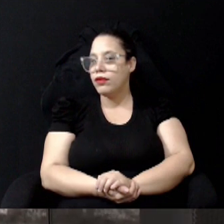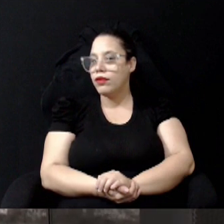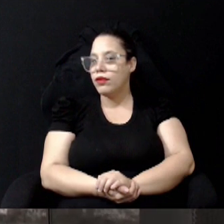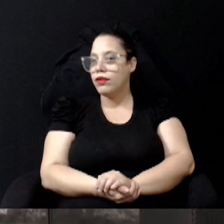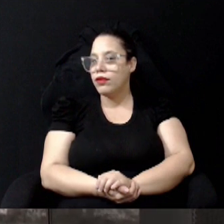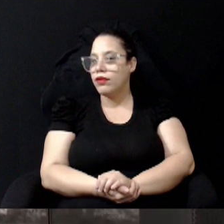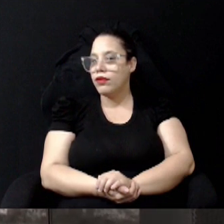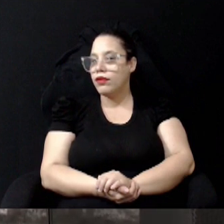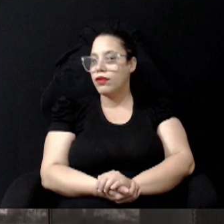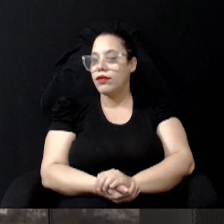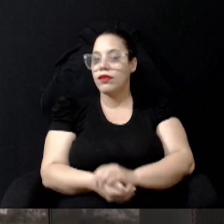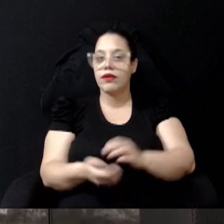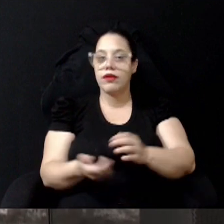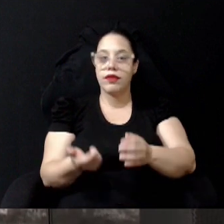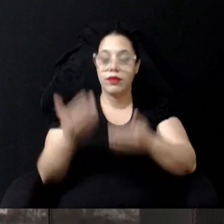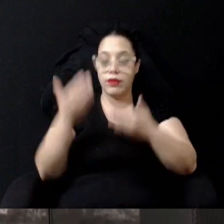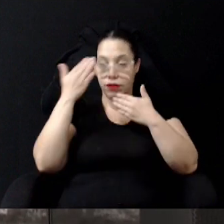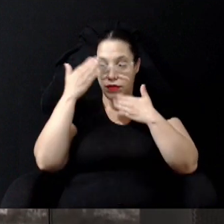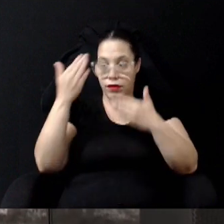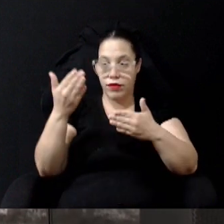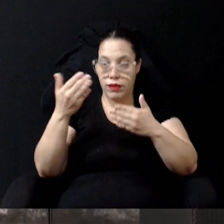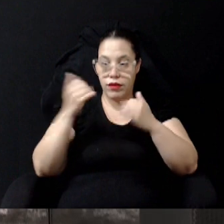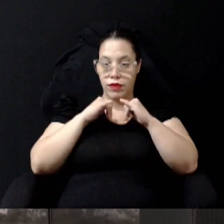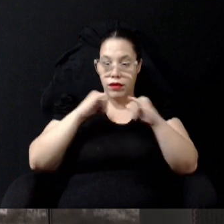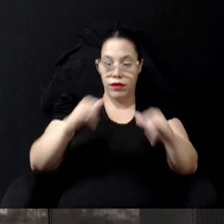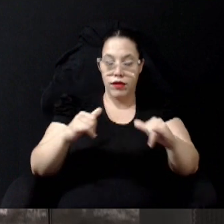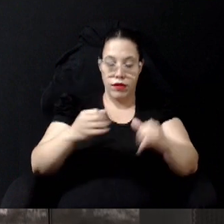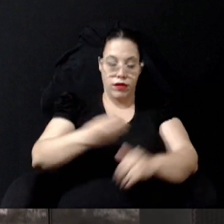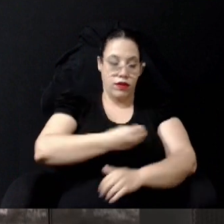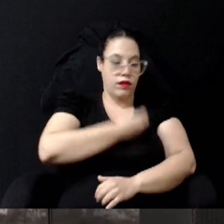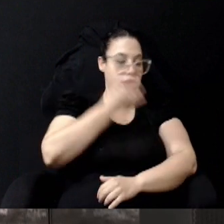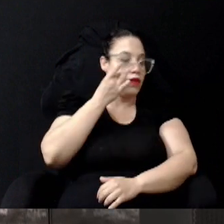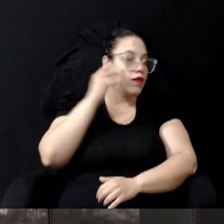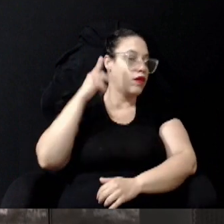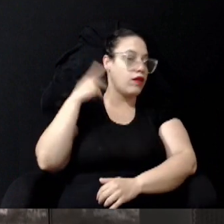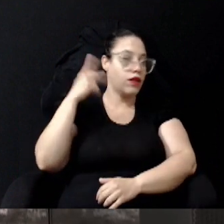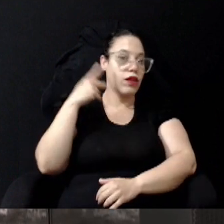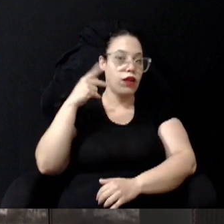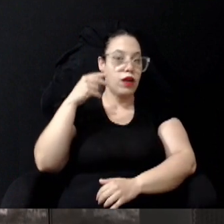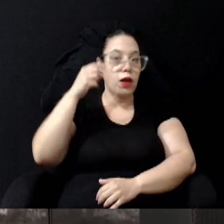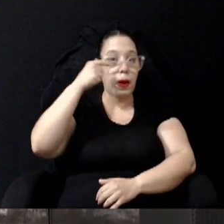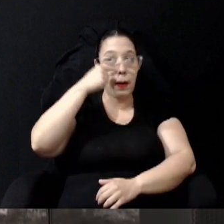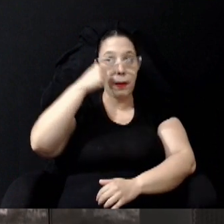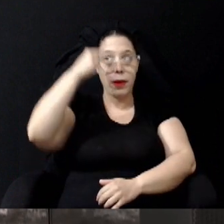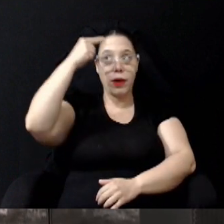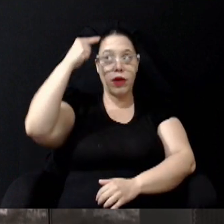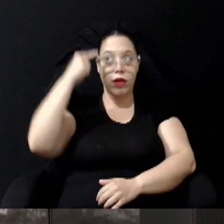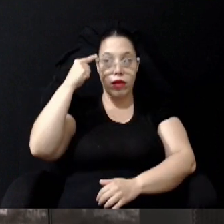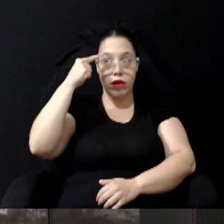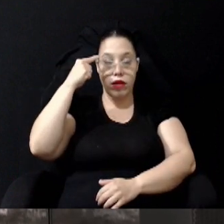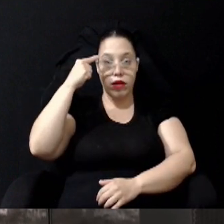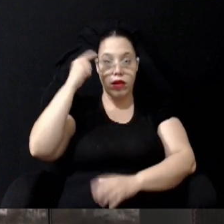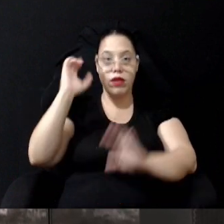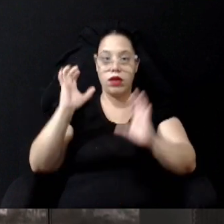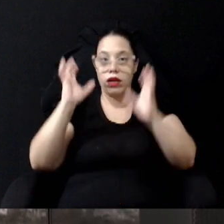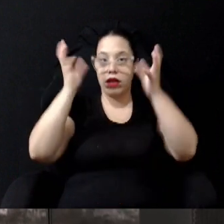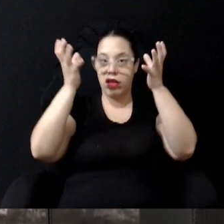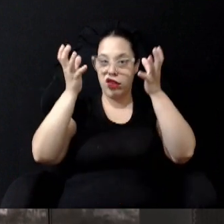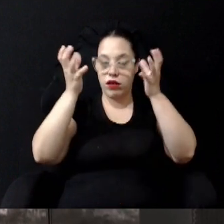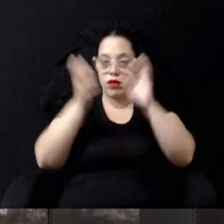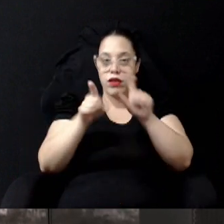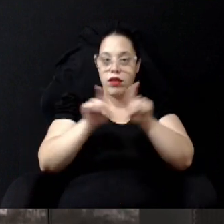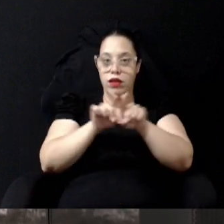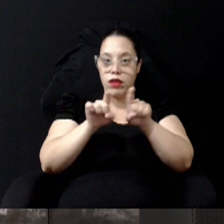Nós agradecemos e anunciamos a presença da vereadora Paola Miguel nesta cerimônia e também de